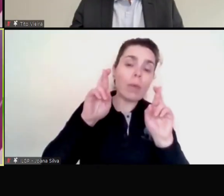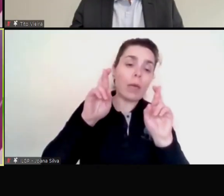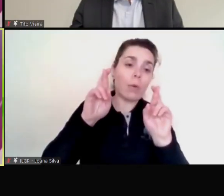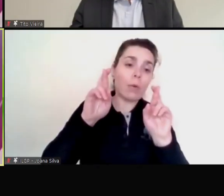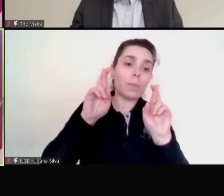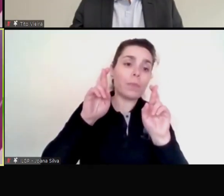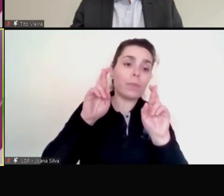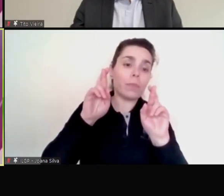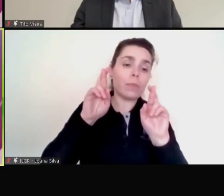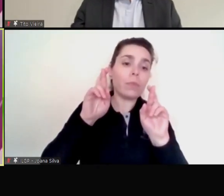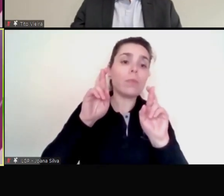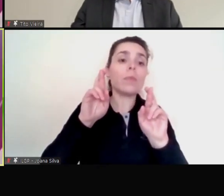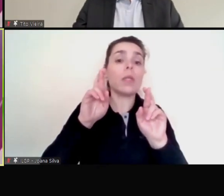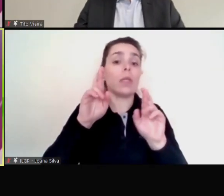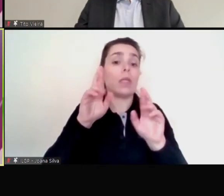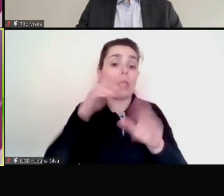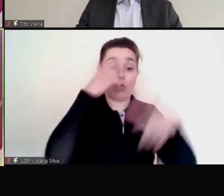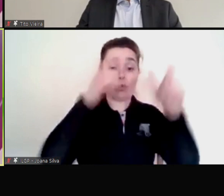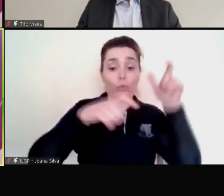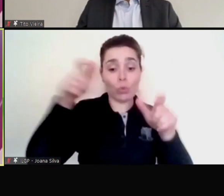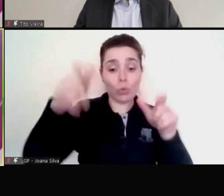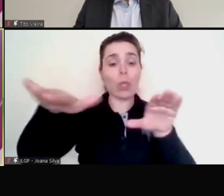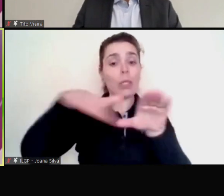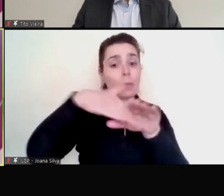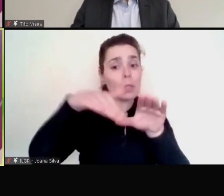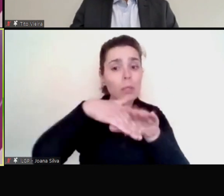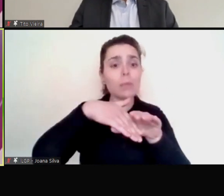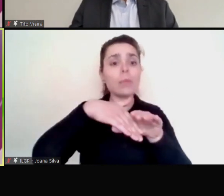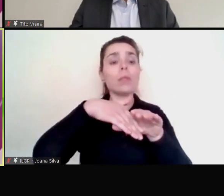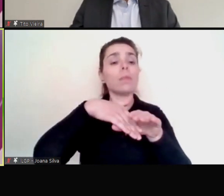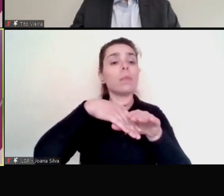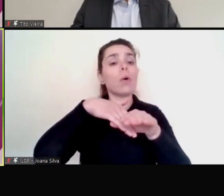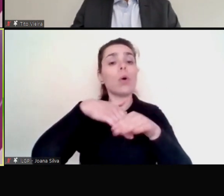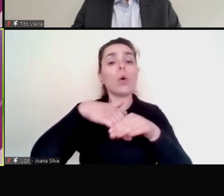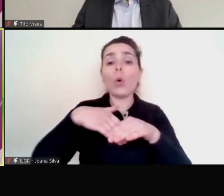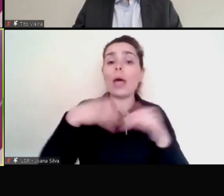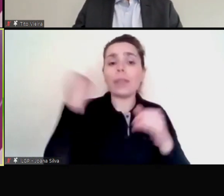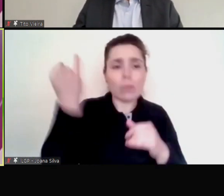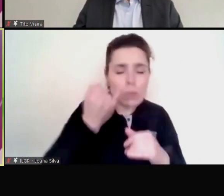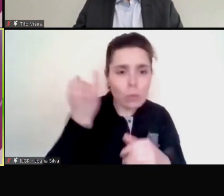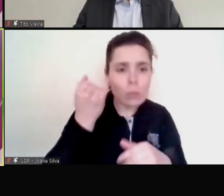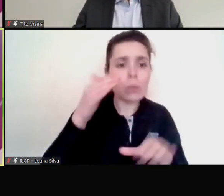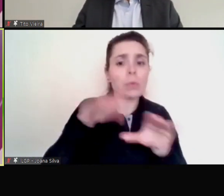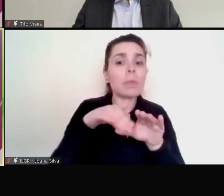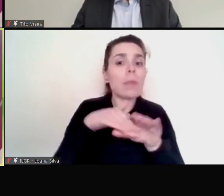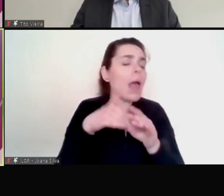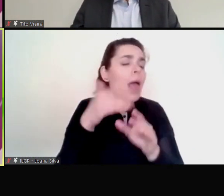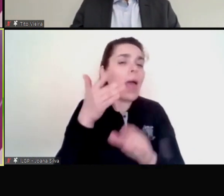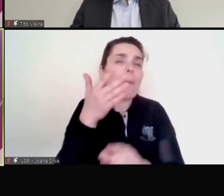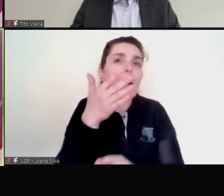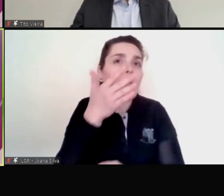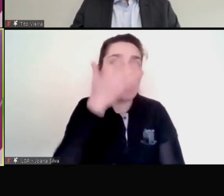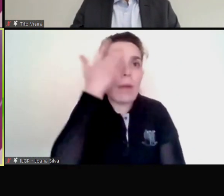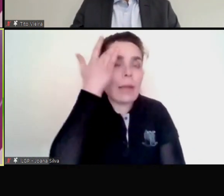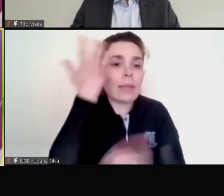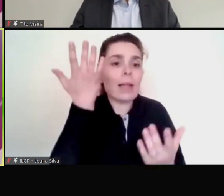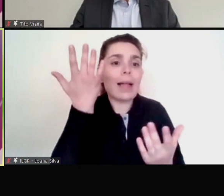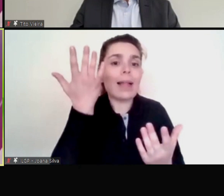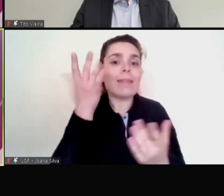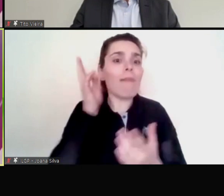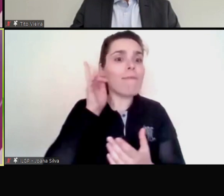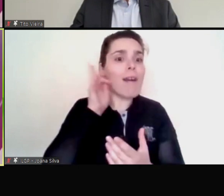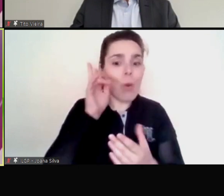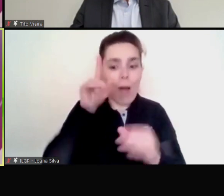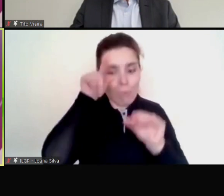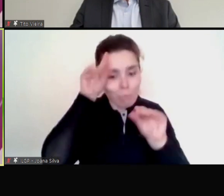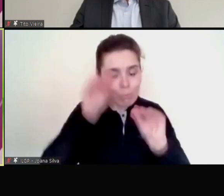o nosso destinatário, participante, todos os trabalhadores, todas as entidades, possam desta forma mais facilmente reconhecer valor a esta